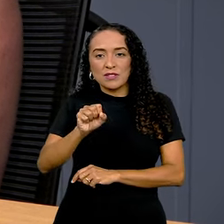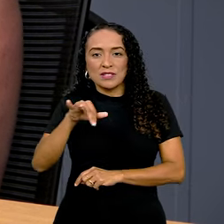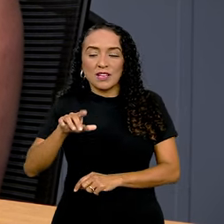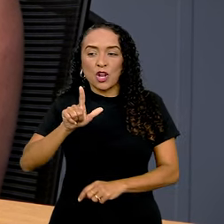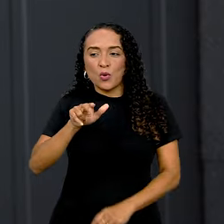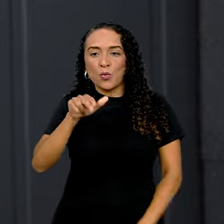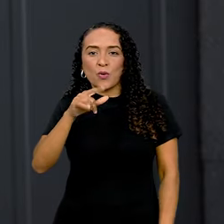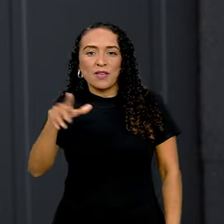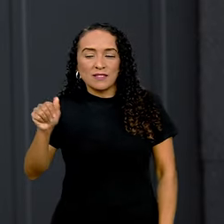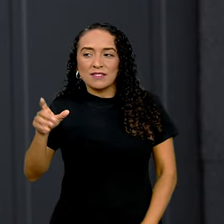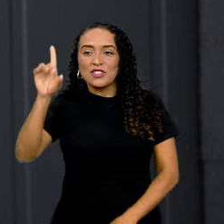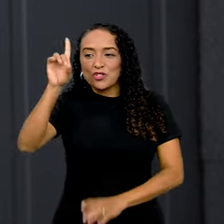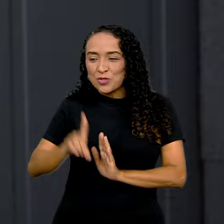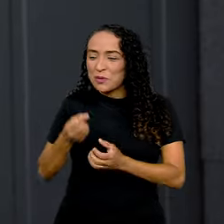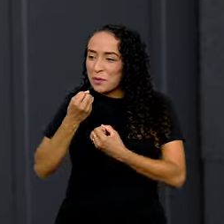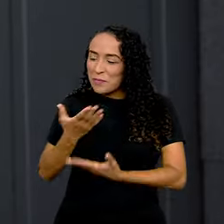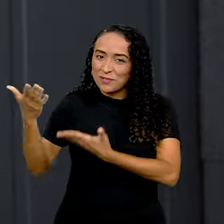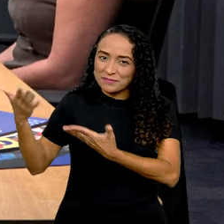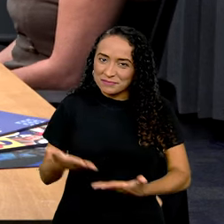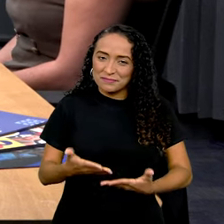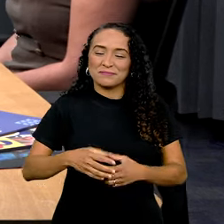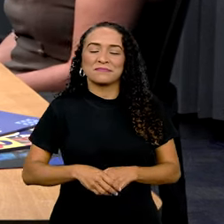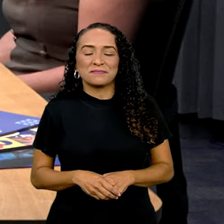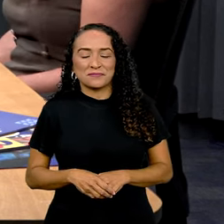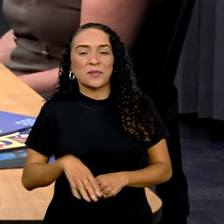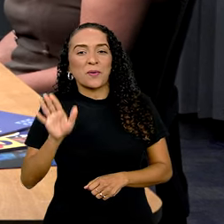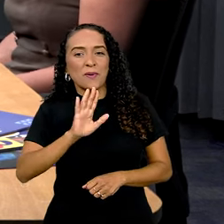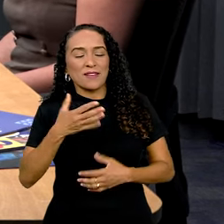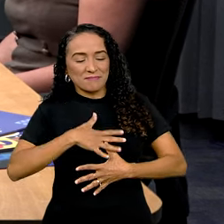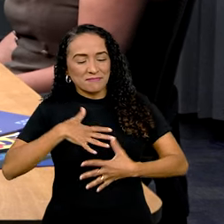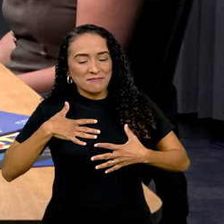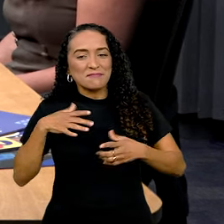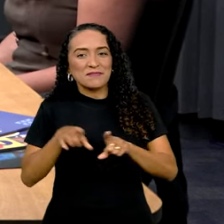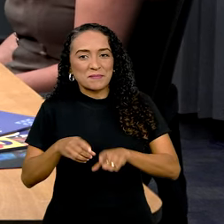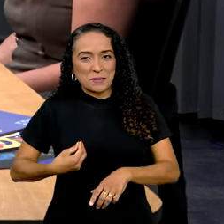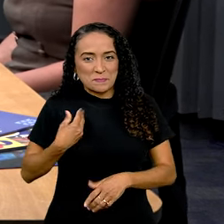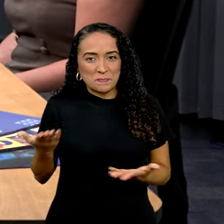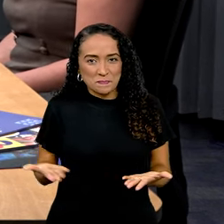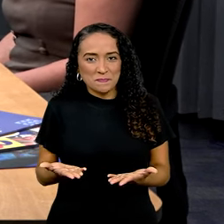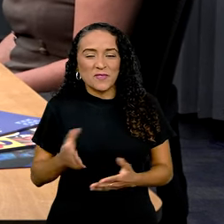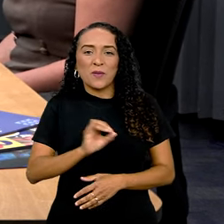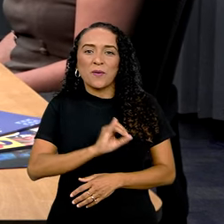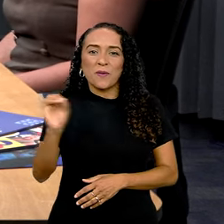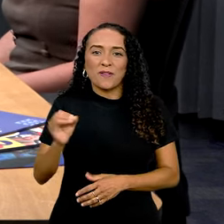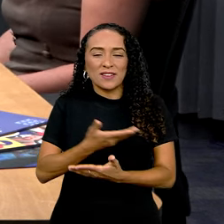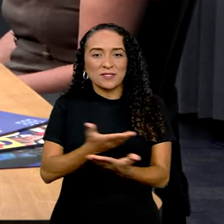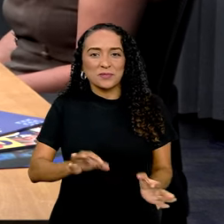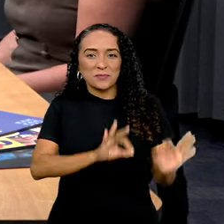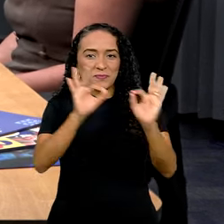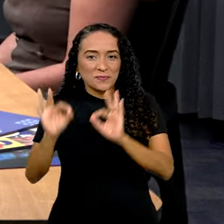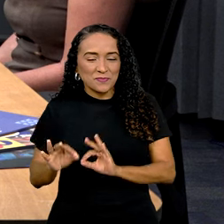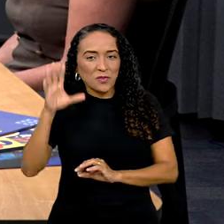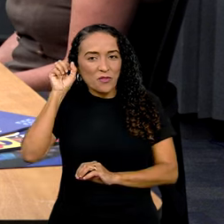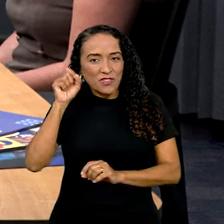Luísa diretora muito bom ter-la aqui bem-vinda Olá Érica para mim é um prazer também est aqui Olá espectadores